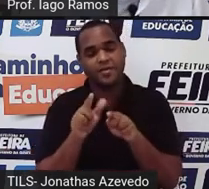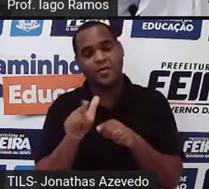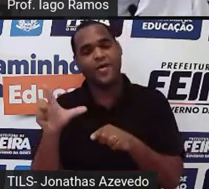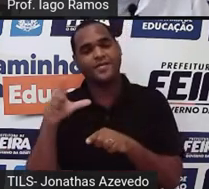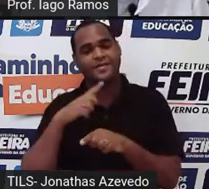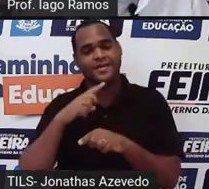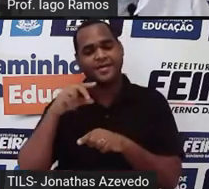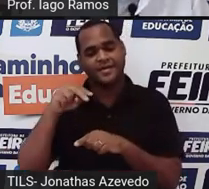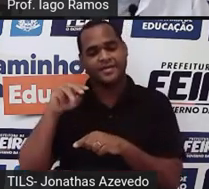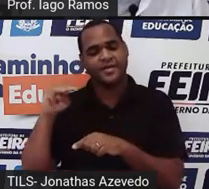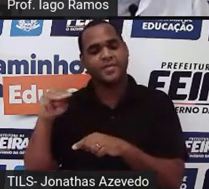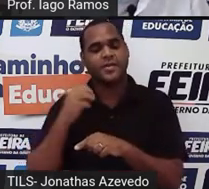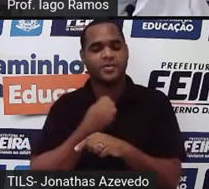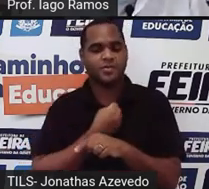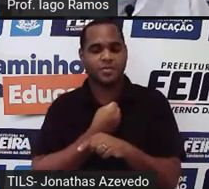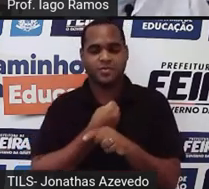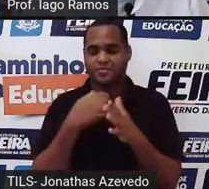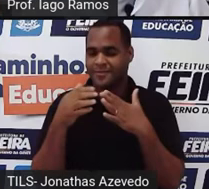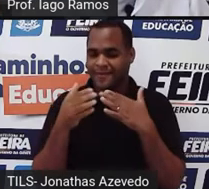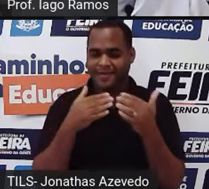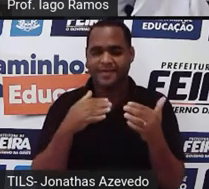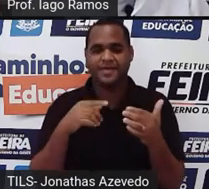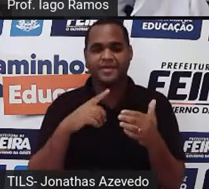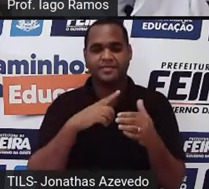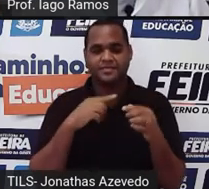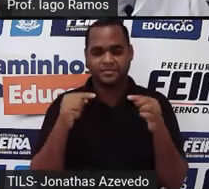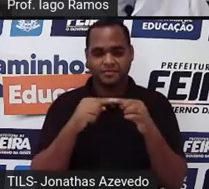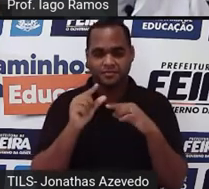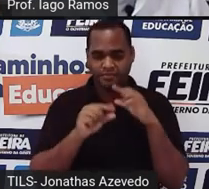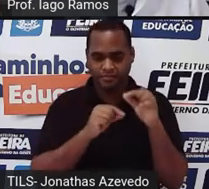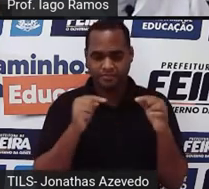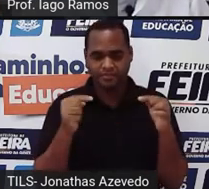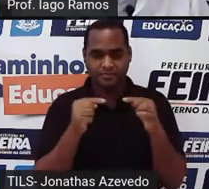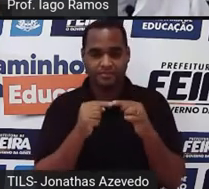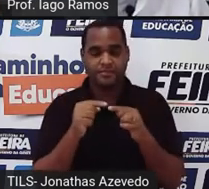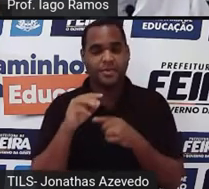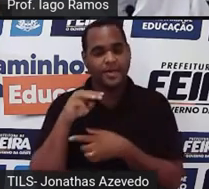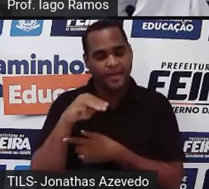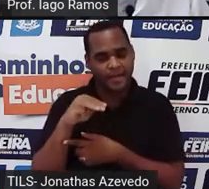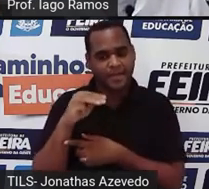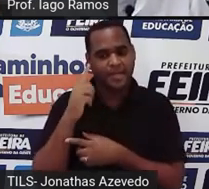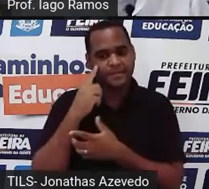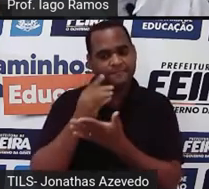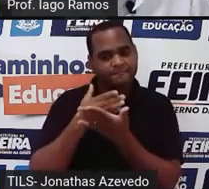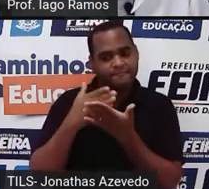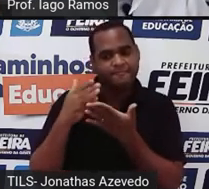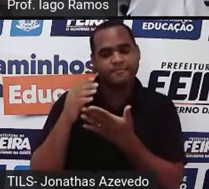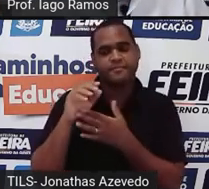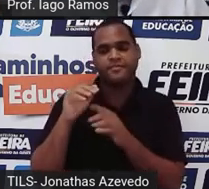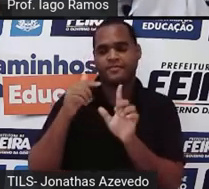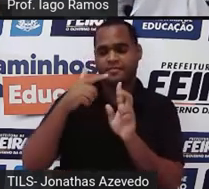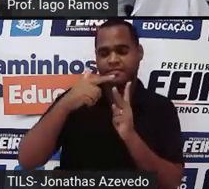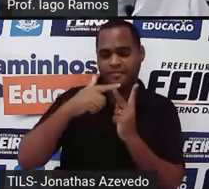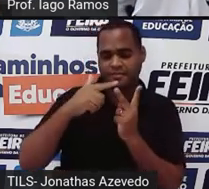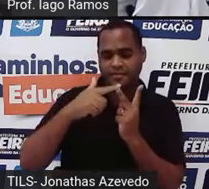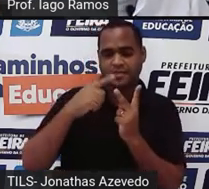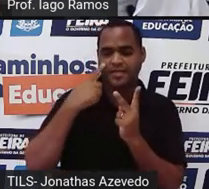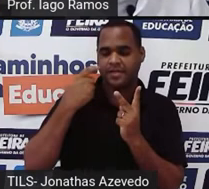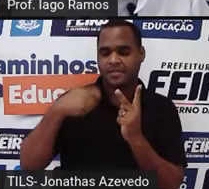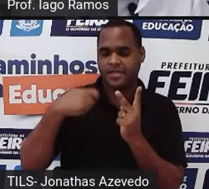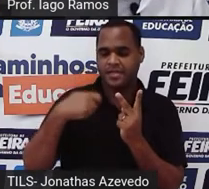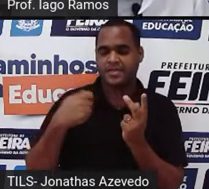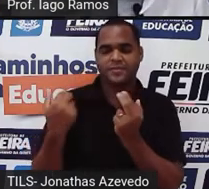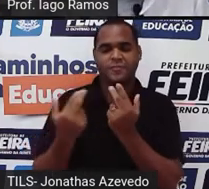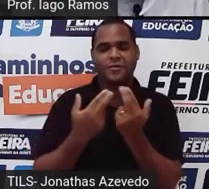e M como qualquer número inteiro. Só um detalhezinho para esse M aqui do índice da raiz, que precisa ser maior ou igual